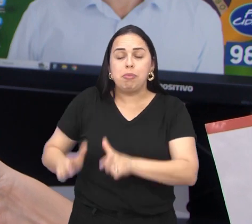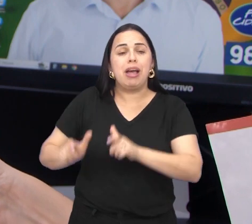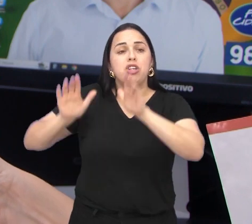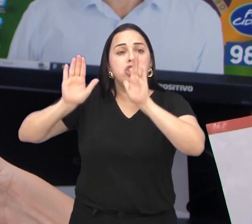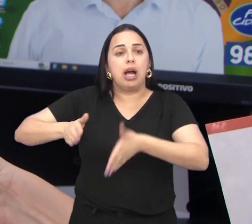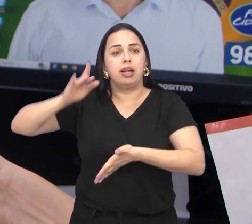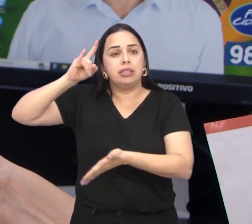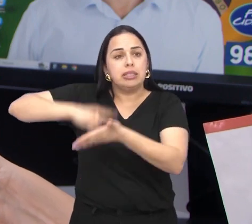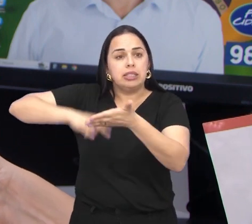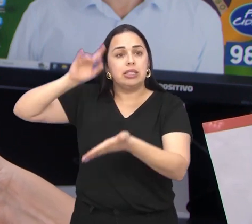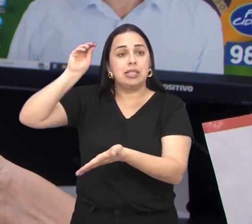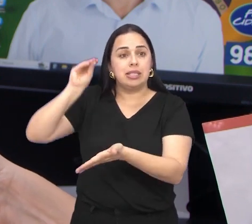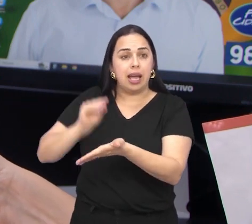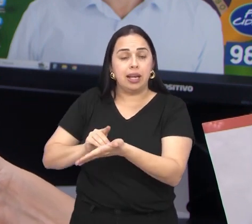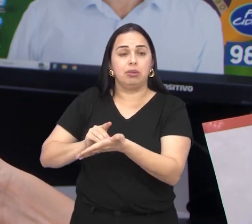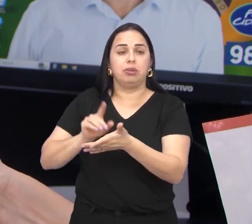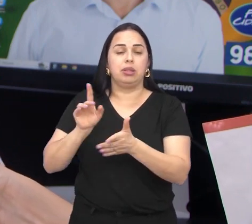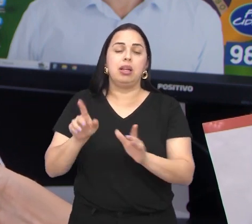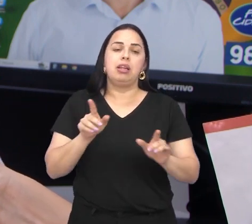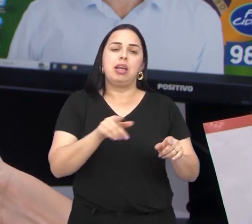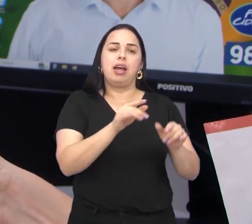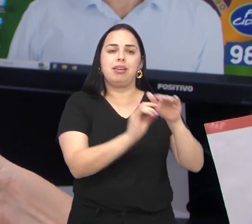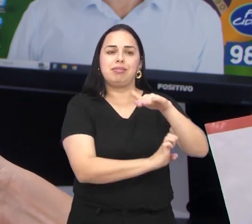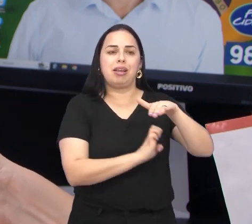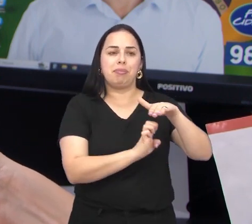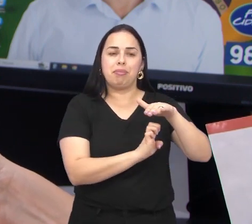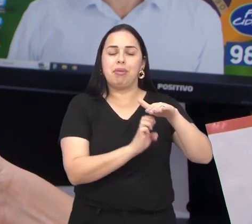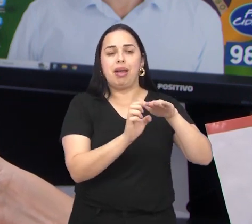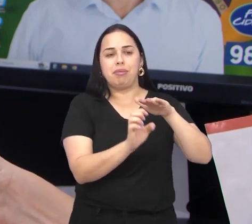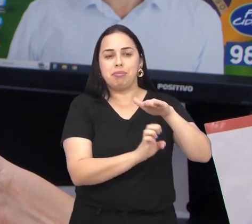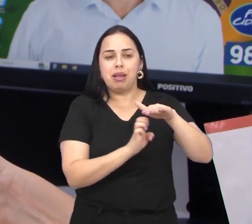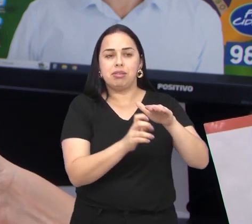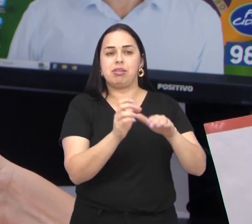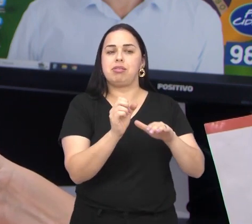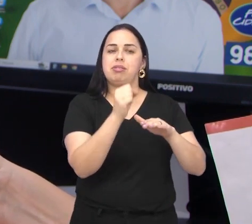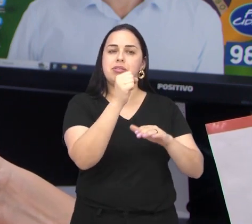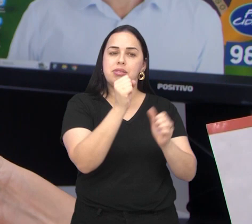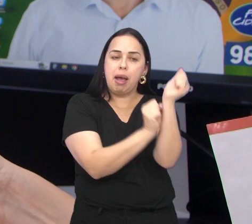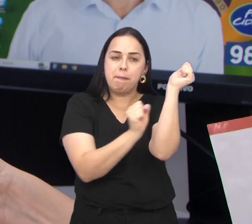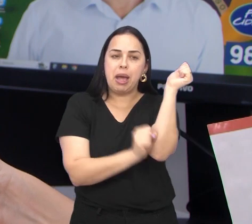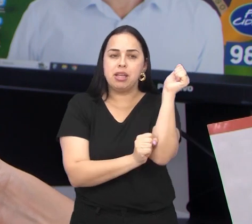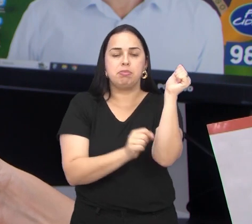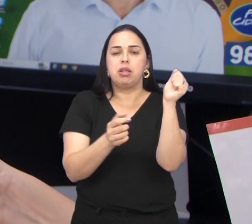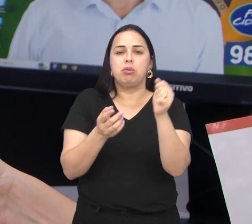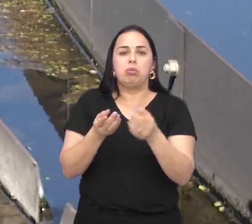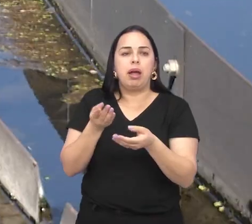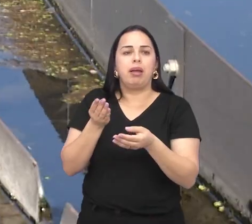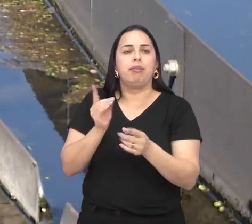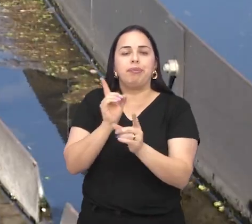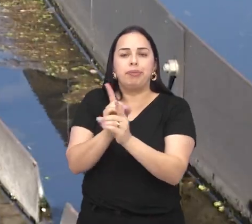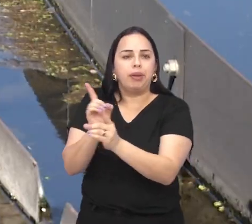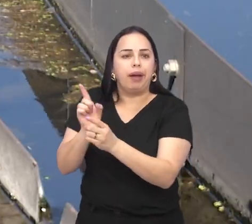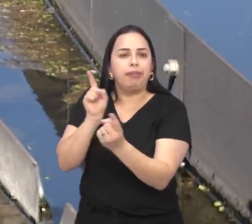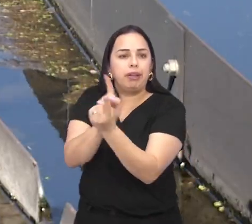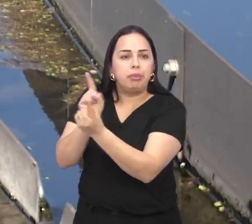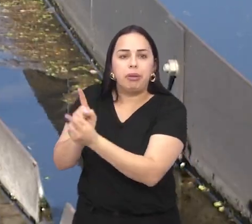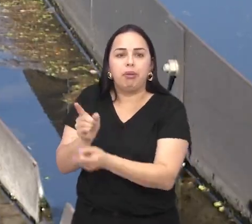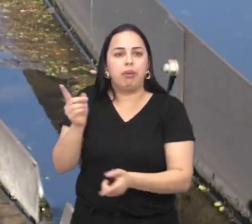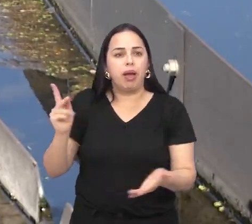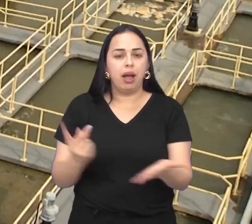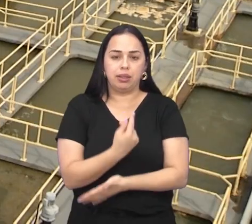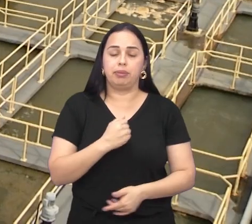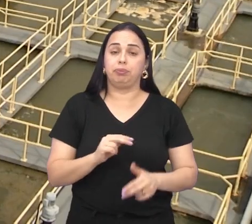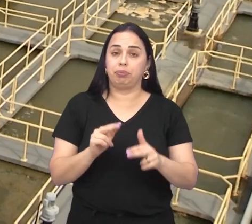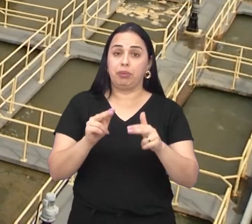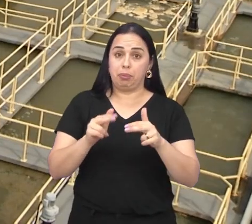está reservando a quantidade de água suficiente para atender a nossa cidade. O governo paulista